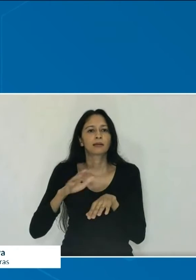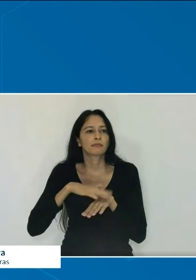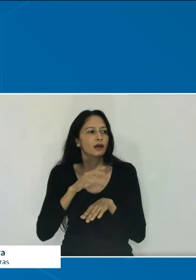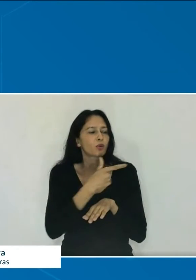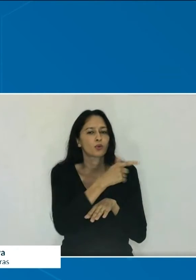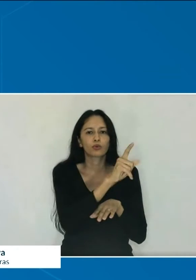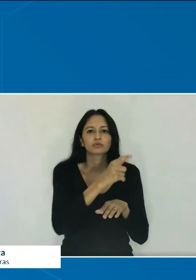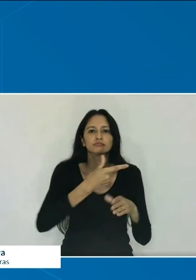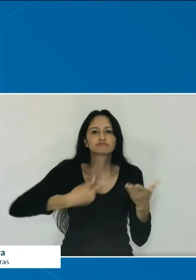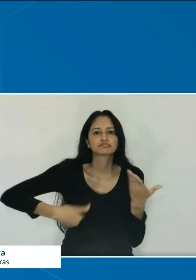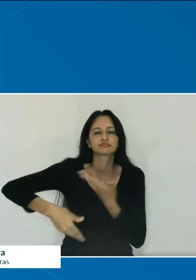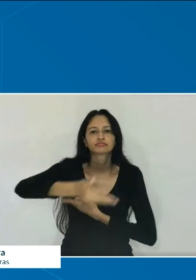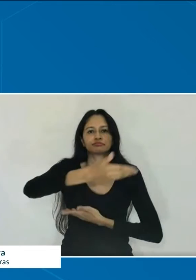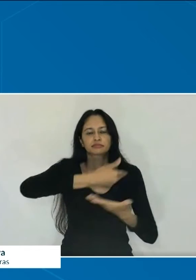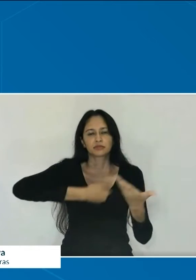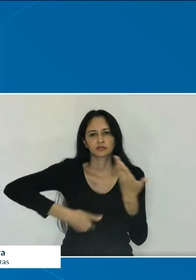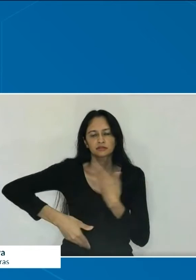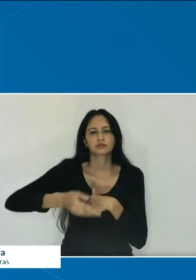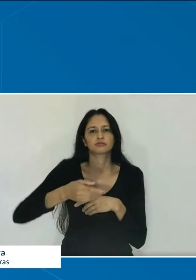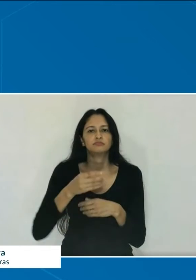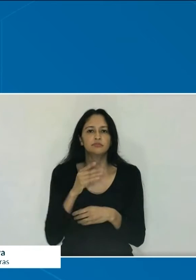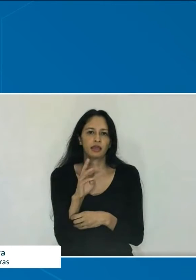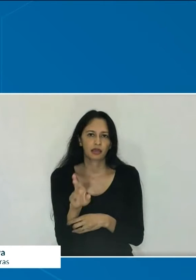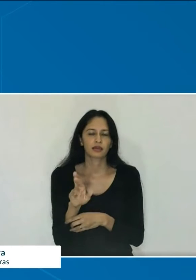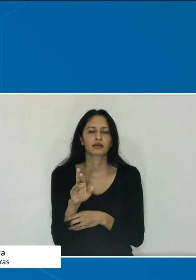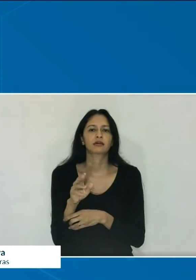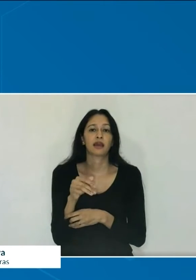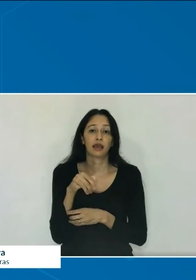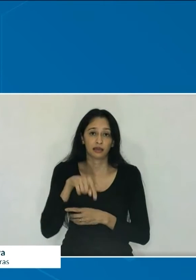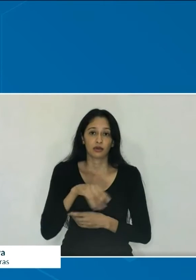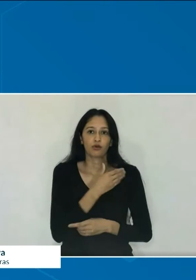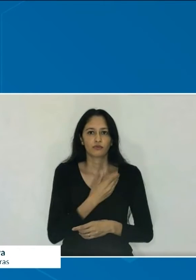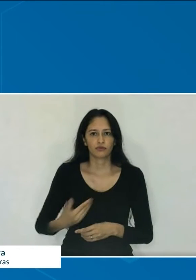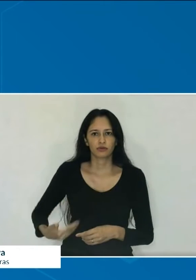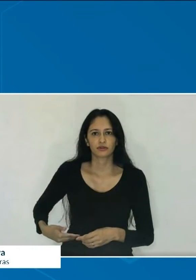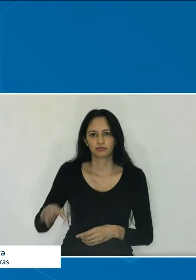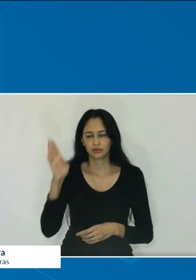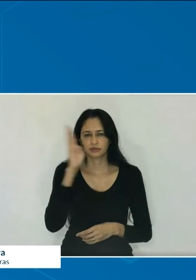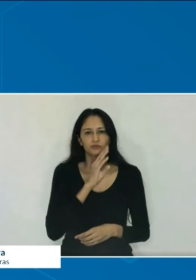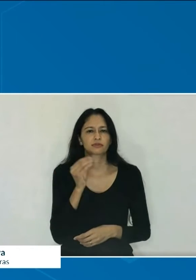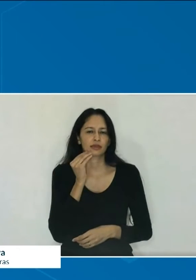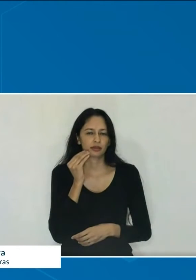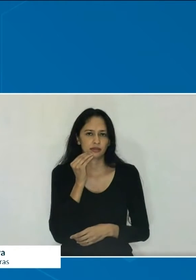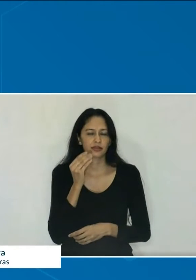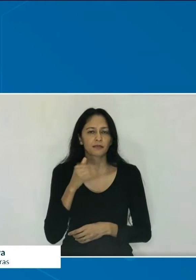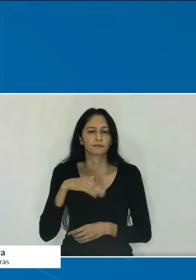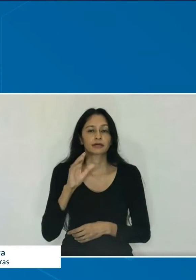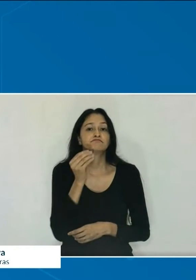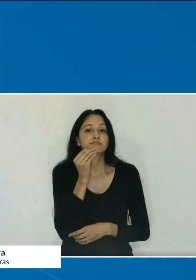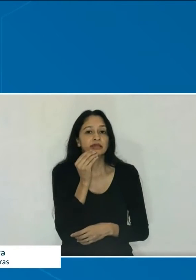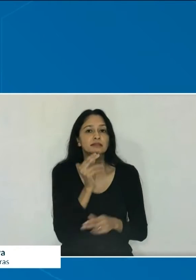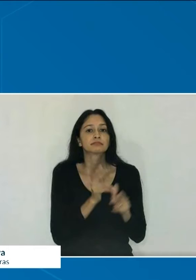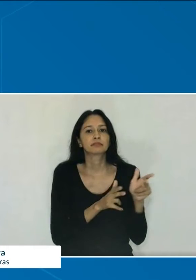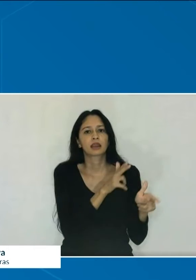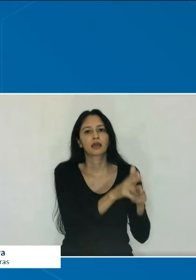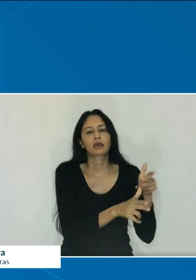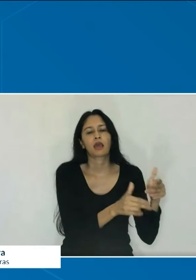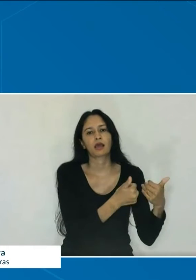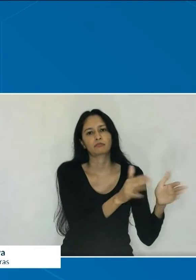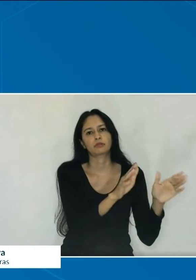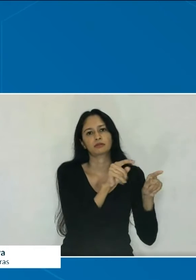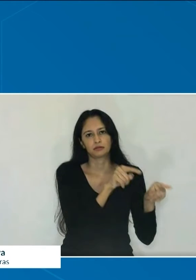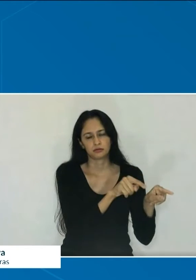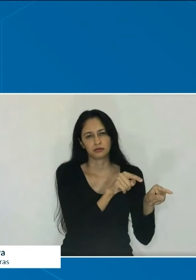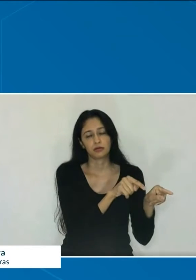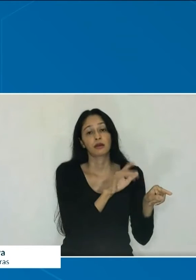permita também vincular as novas ferrovias. Hoje em dia o governo, por exemplo, está tentando priorizar mais infraestrutura ferroviária, mas contudo